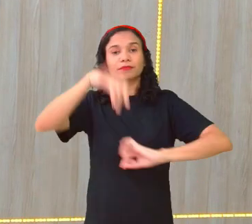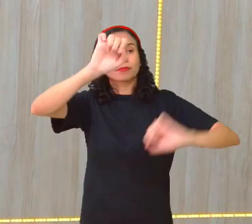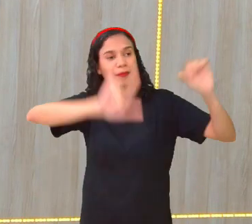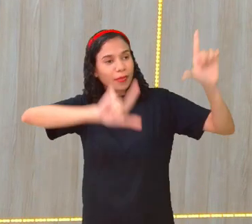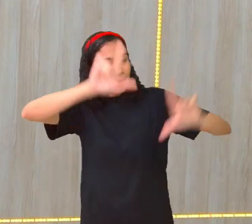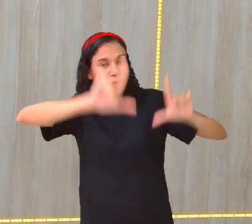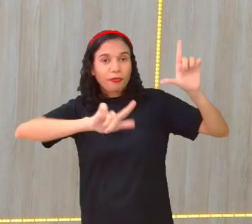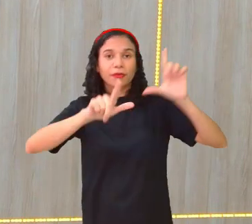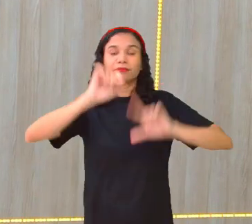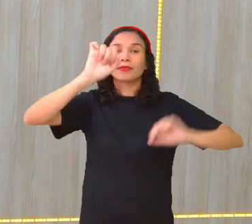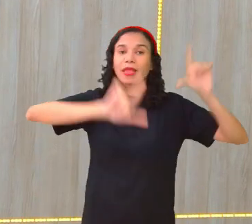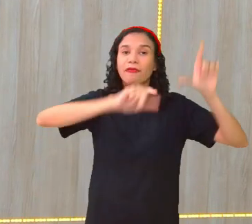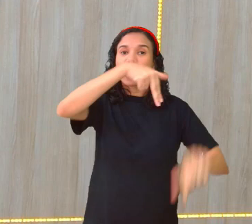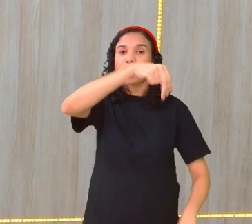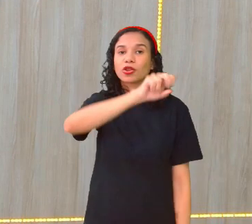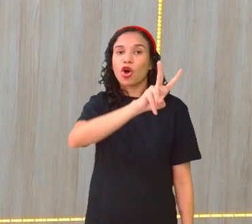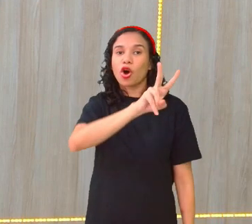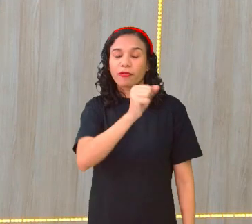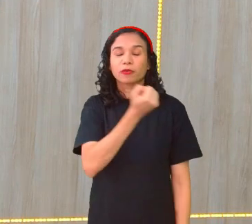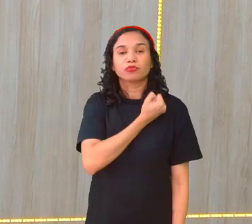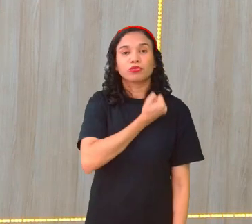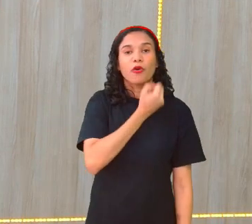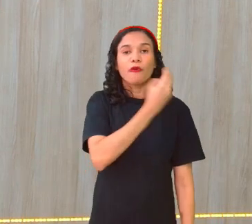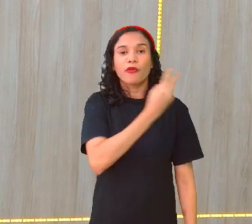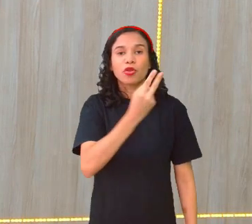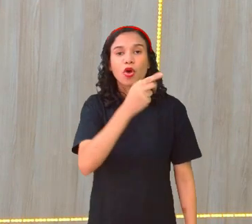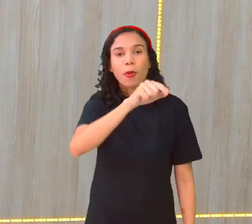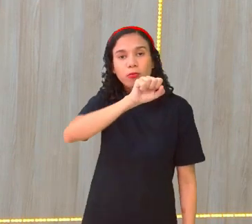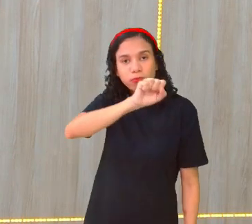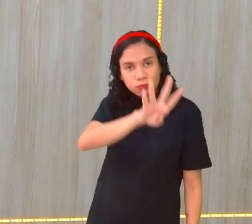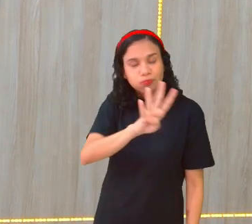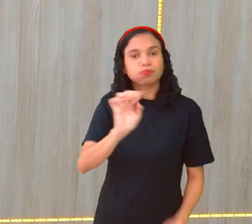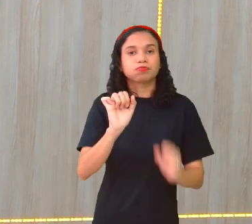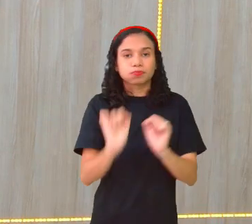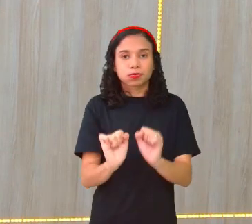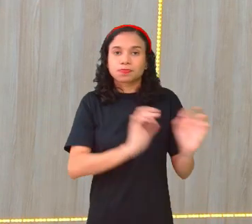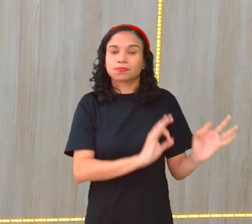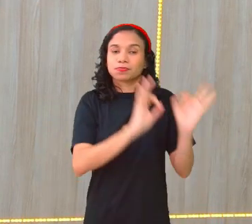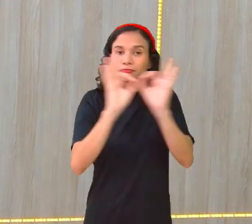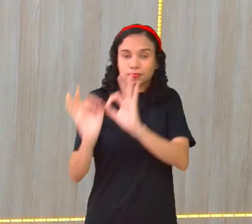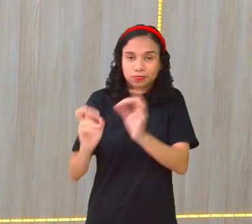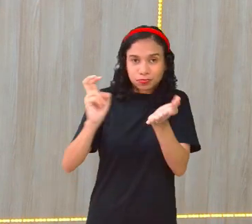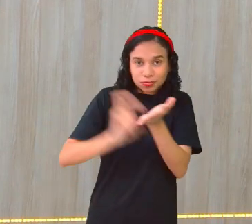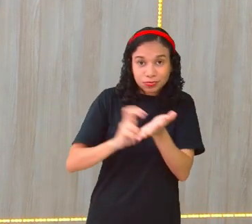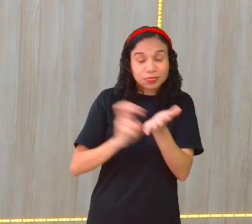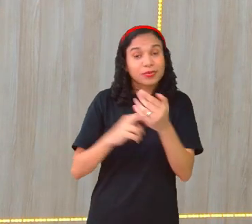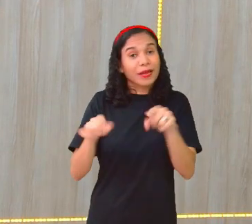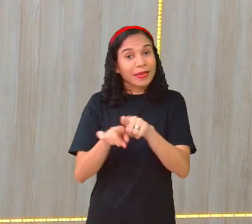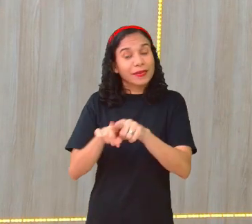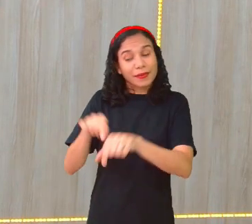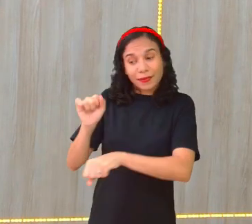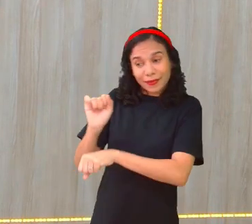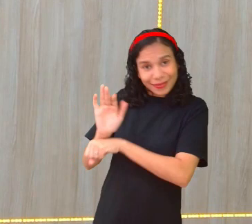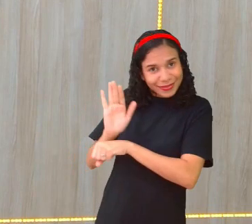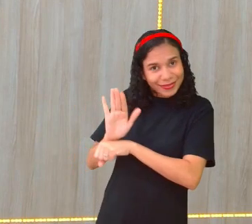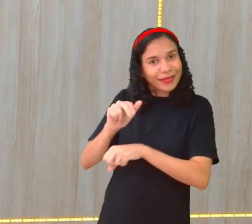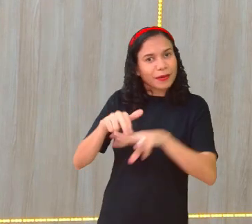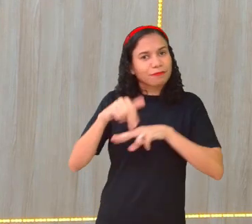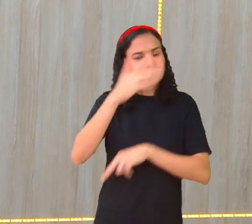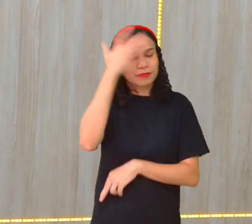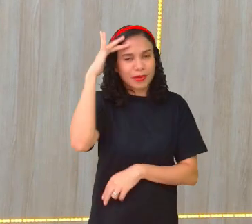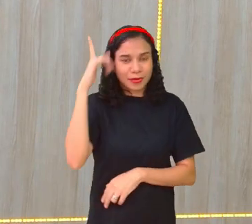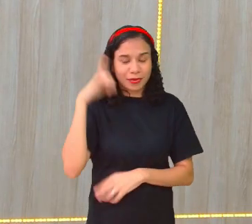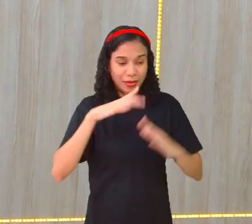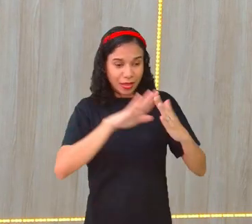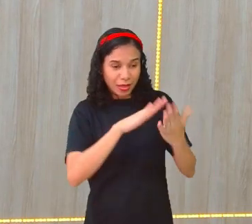TV Nova, no canal 22.4, vocês podem assistir pela manhã e à tarde também. Quem estiver na